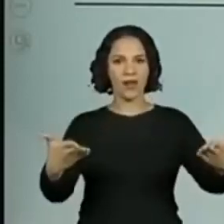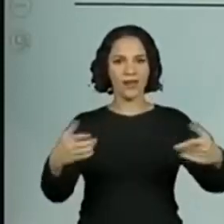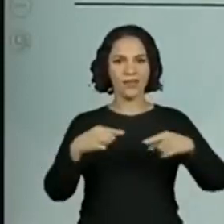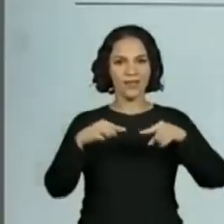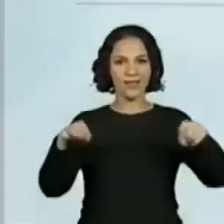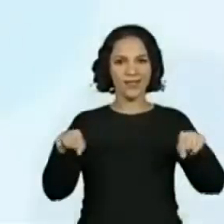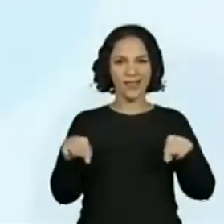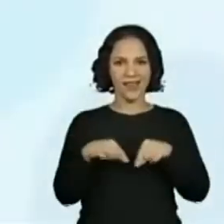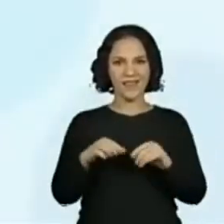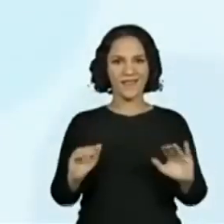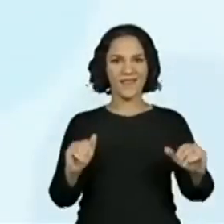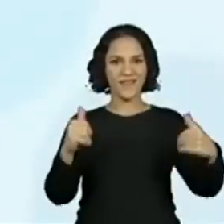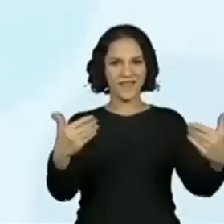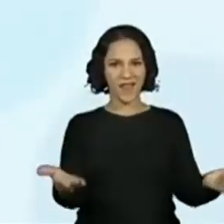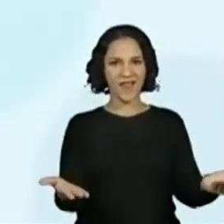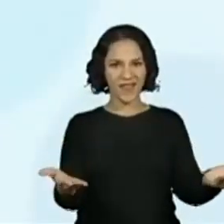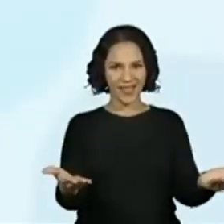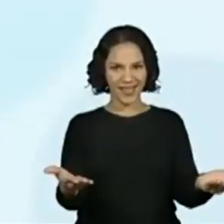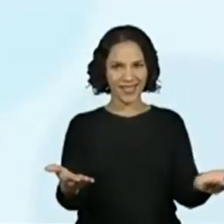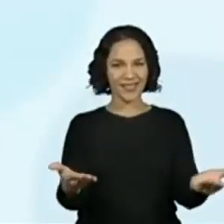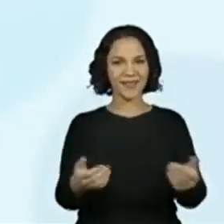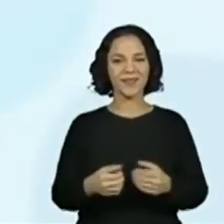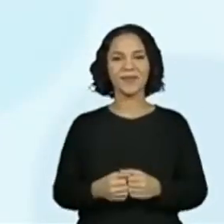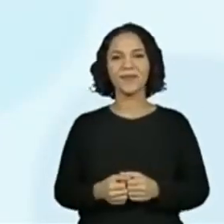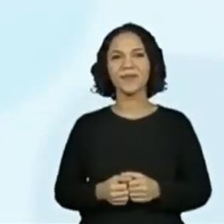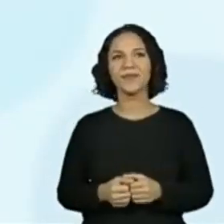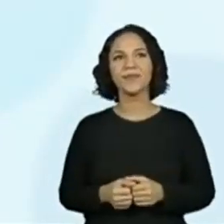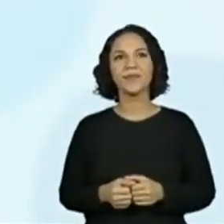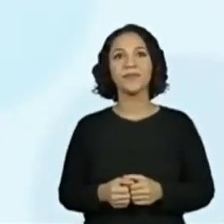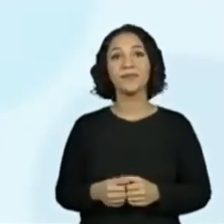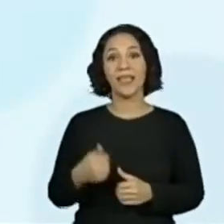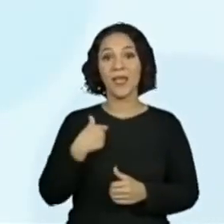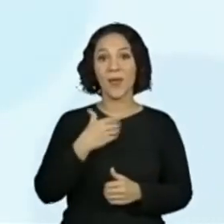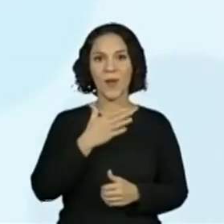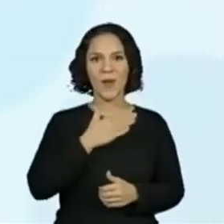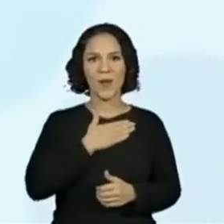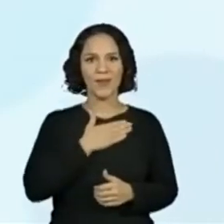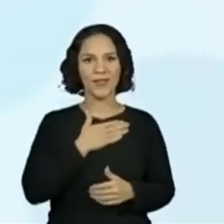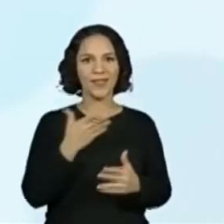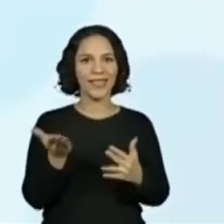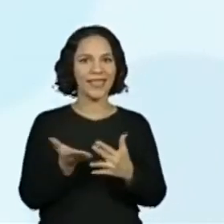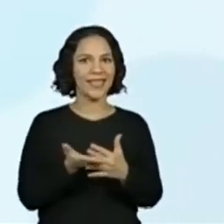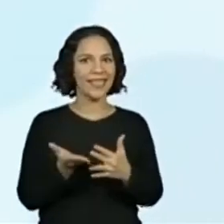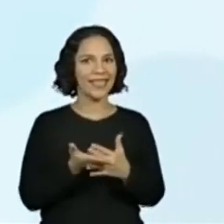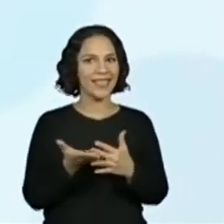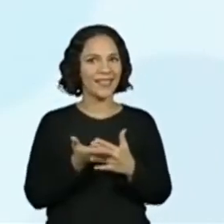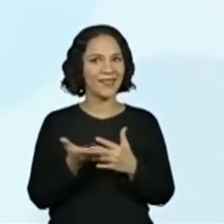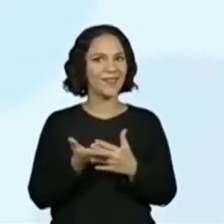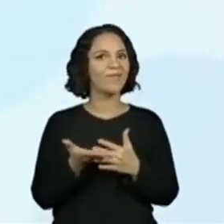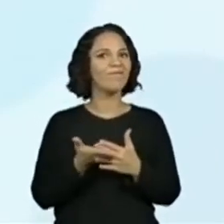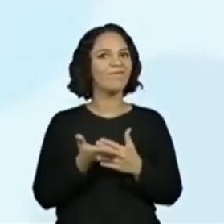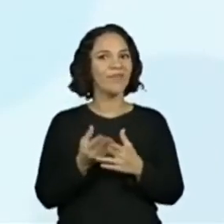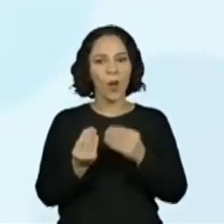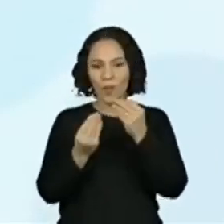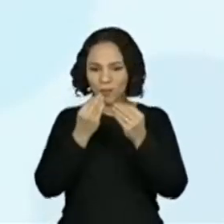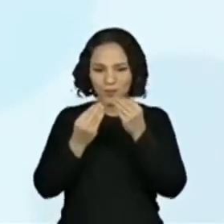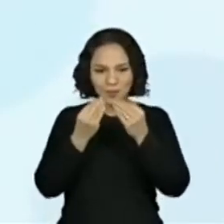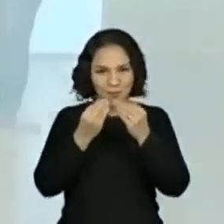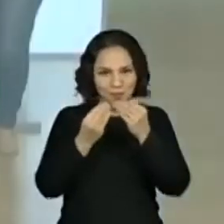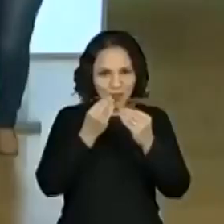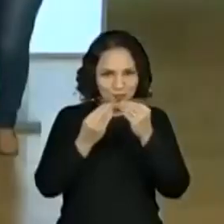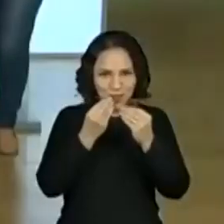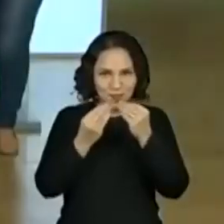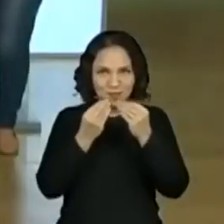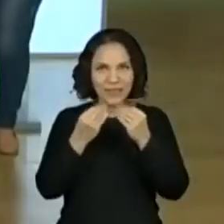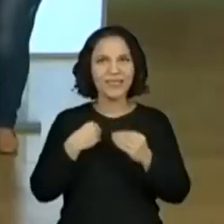de aula. Fora? Fora da sala de aula. Eu gosto do recreio. Eu gosto que da merenda. Da merenda? Eu